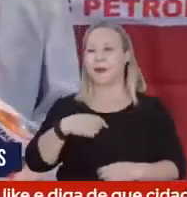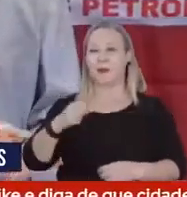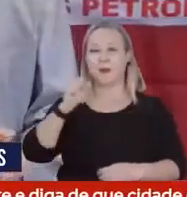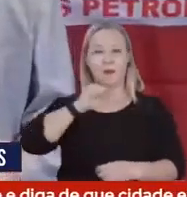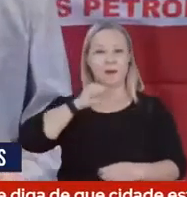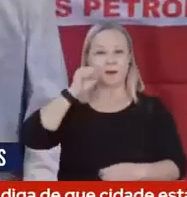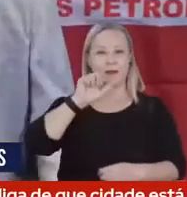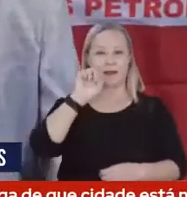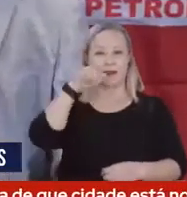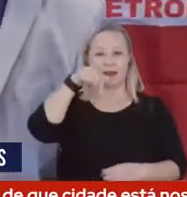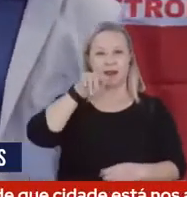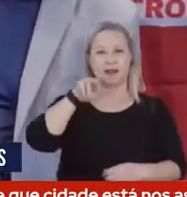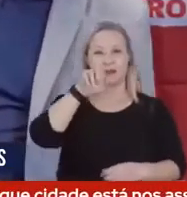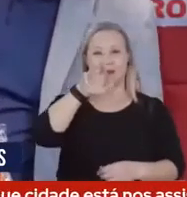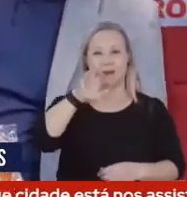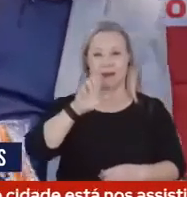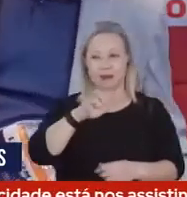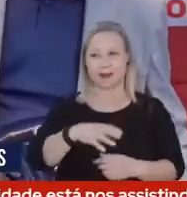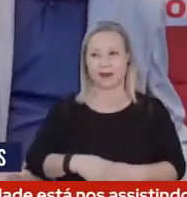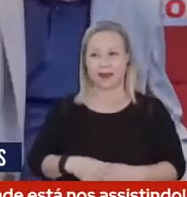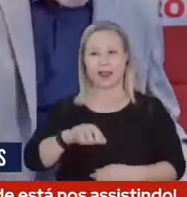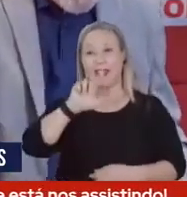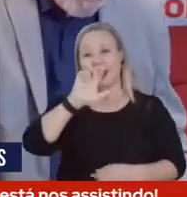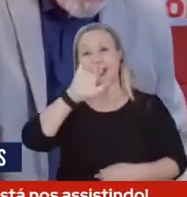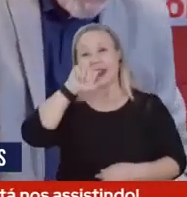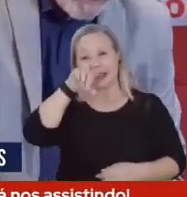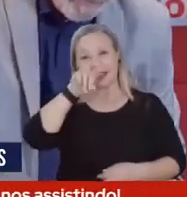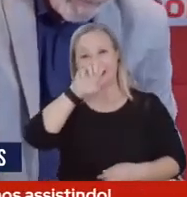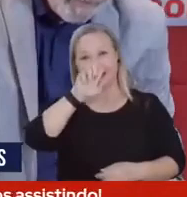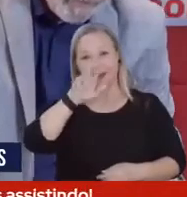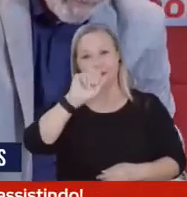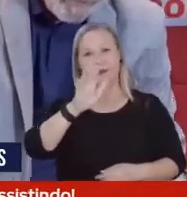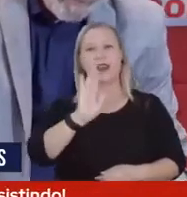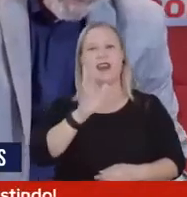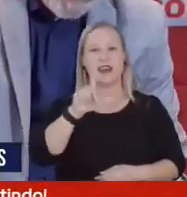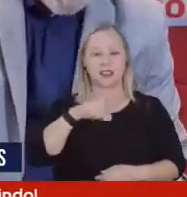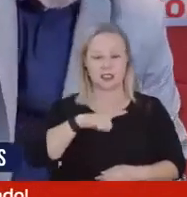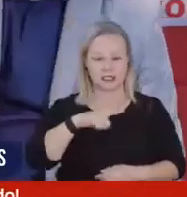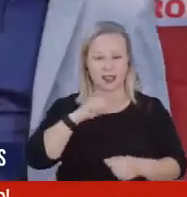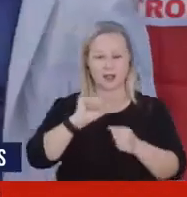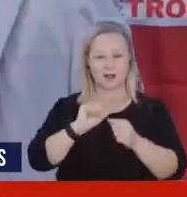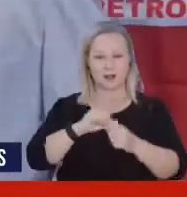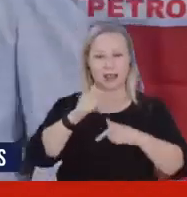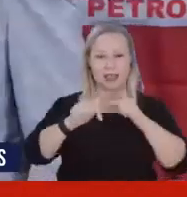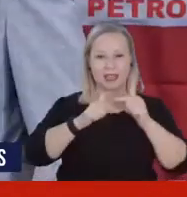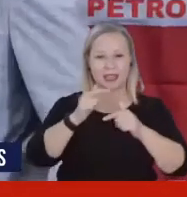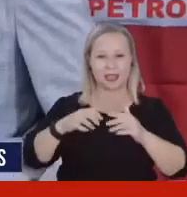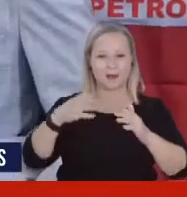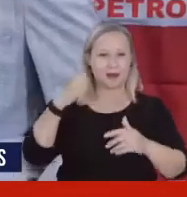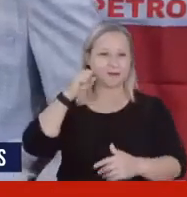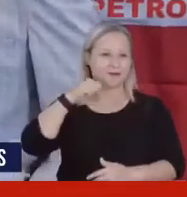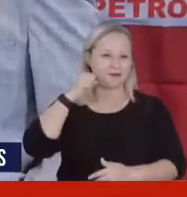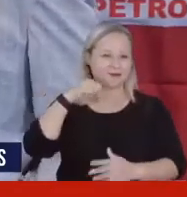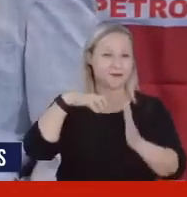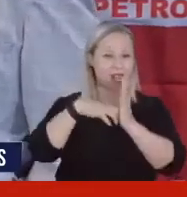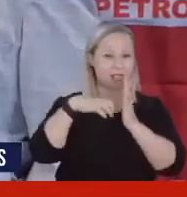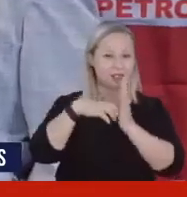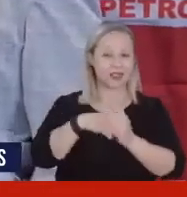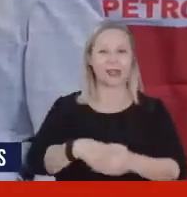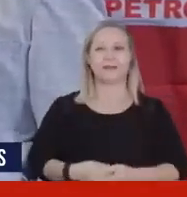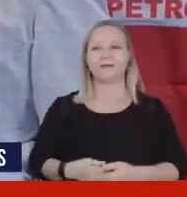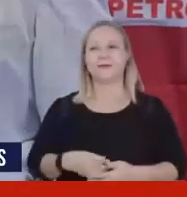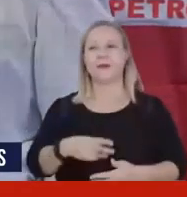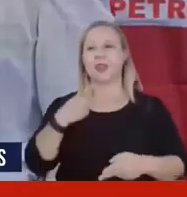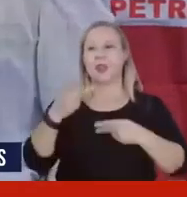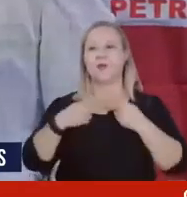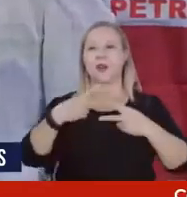companheiro Lindberg já tem, com certeza, e fez esse trabalho bom ali no Senado. Presidente Lula, como disse a companheira Cibele, os petroleiros e petroleiras estão